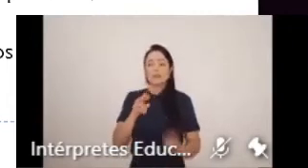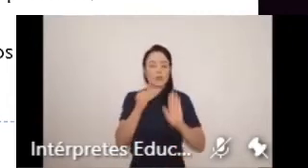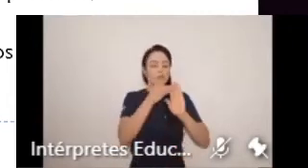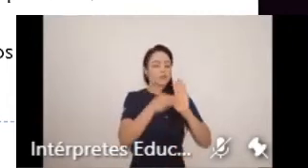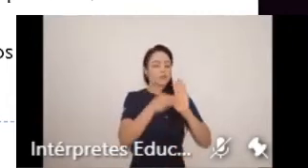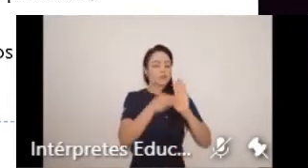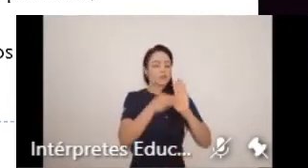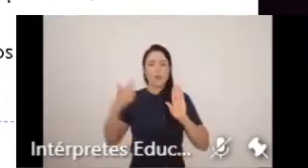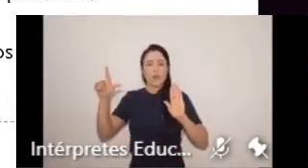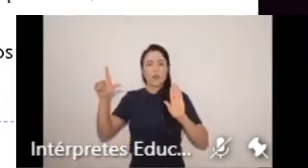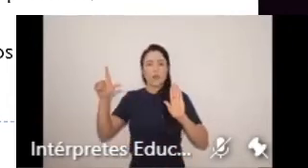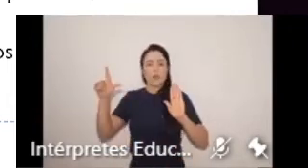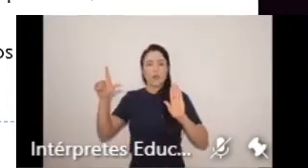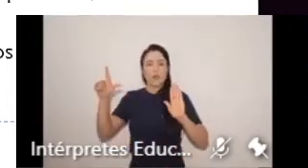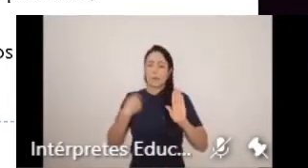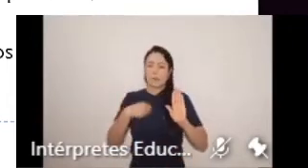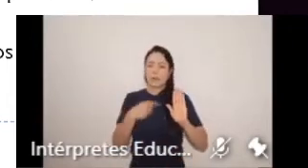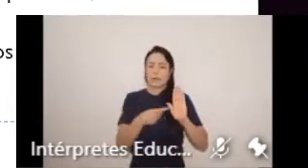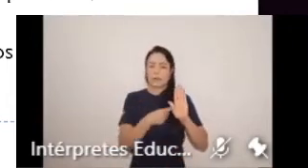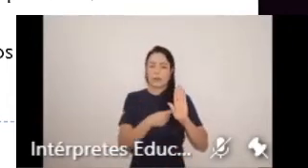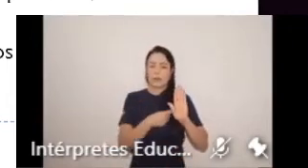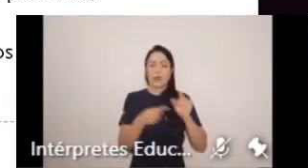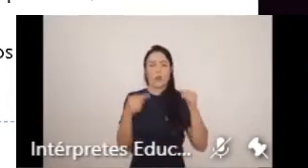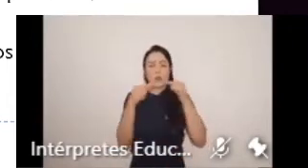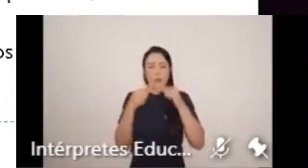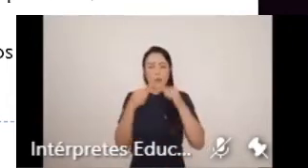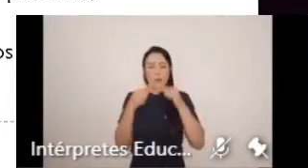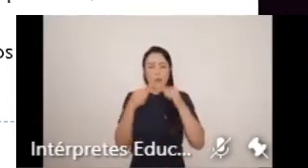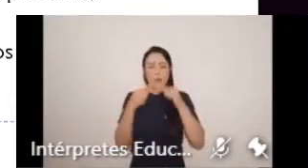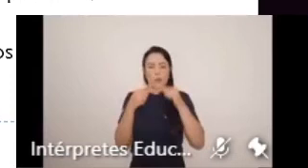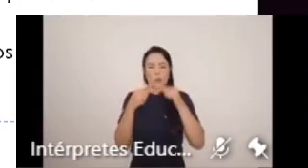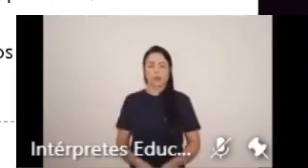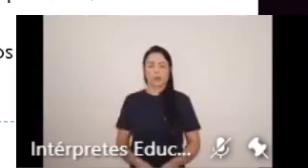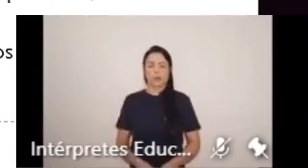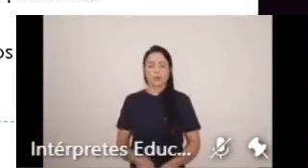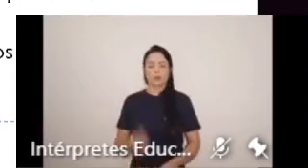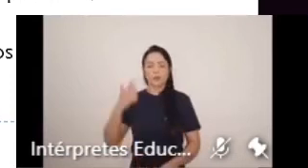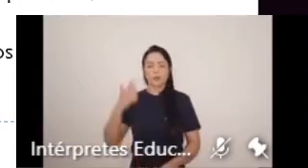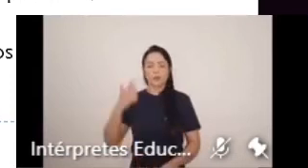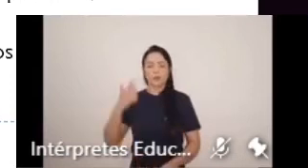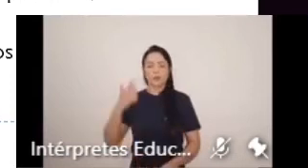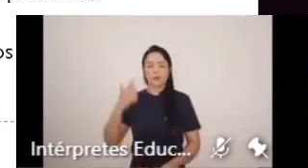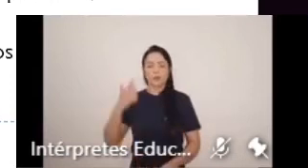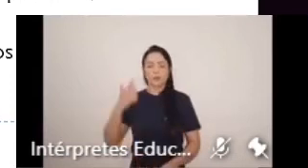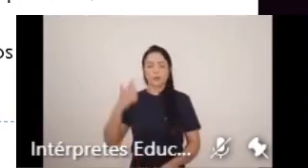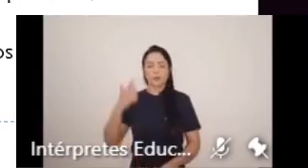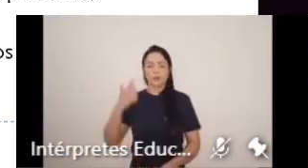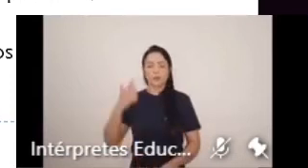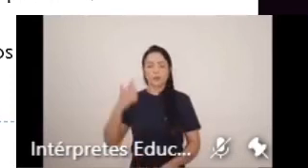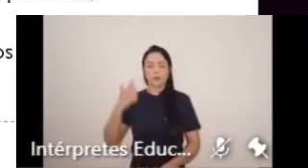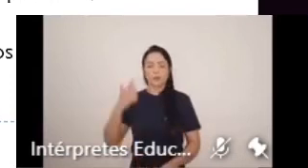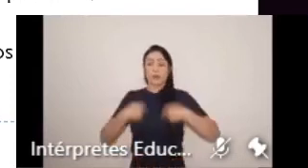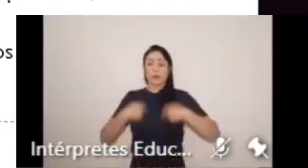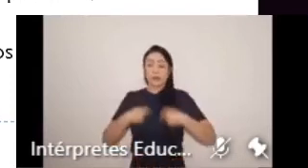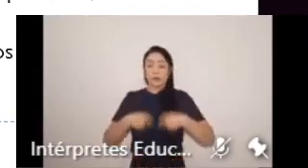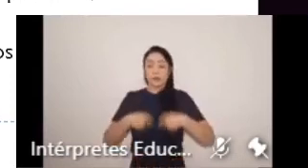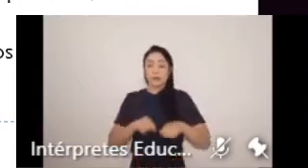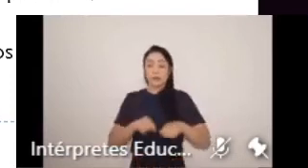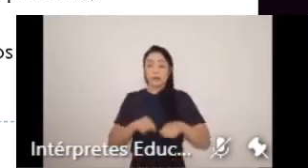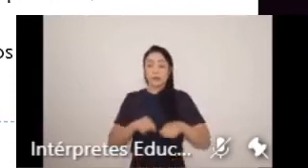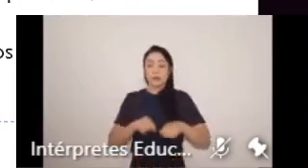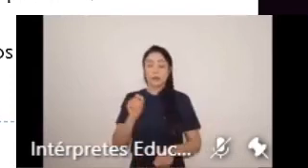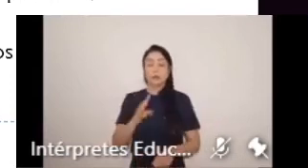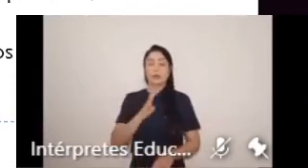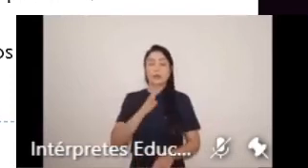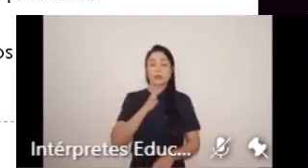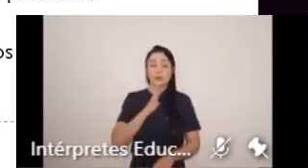bula. E aqui eu coloco também um outro ponto, que é a necessidade de quem litiga